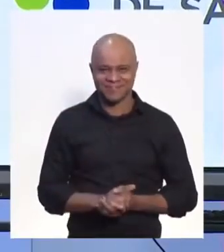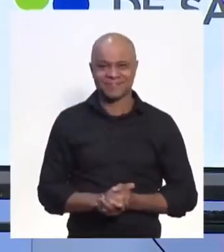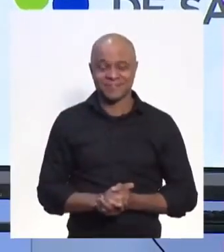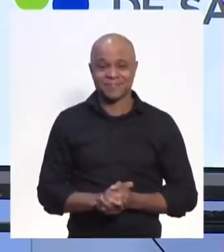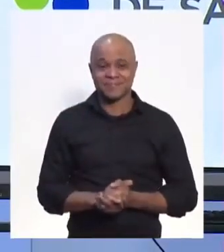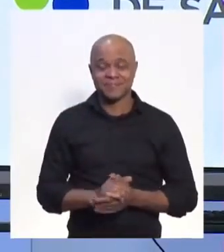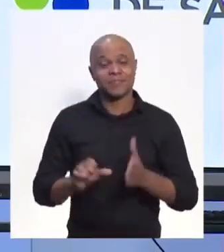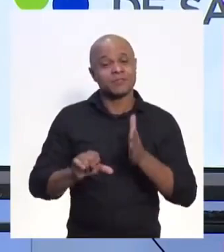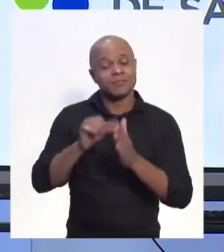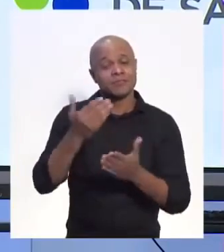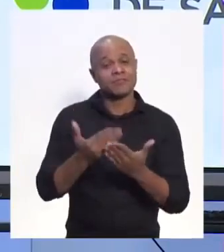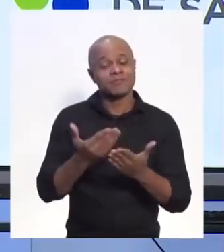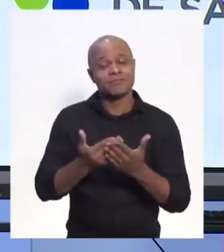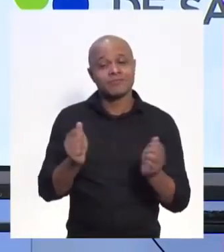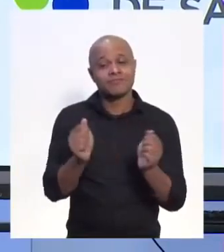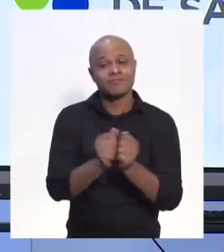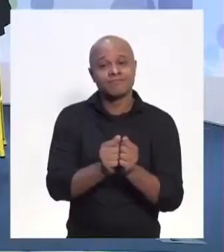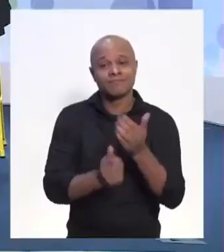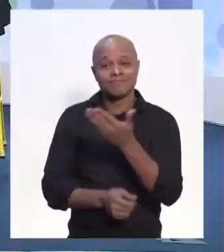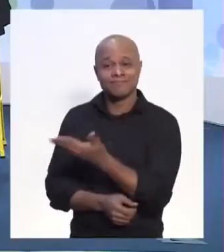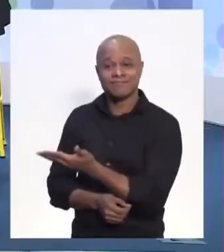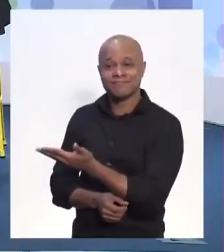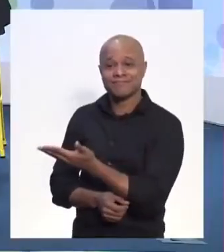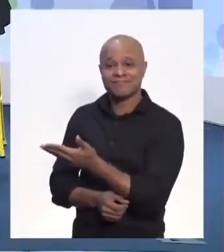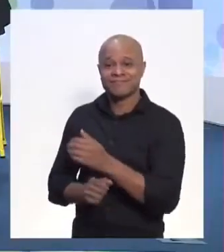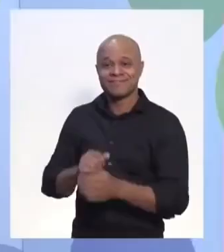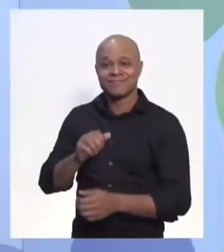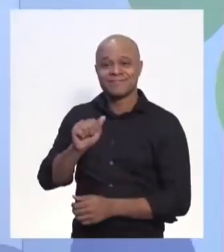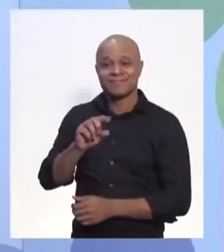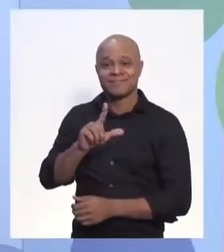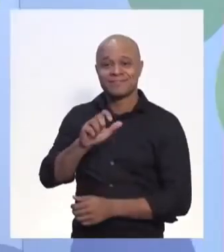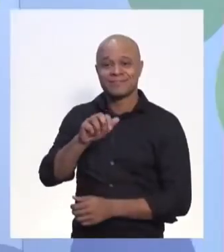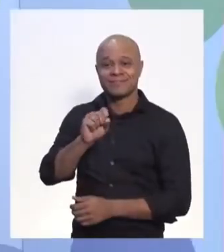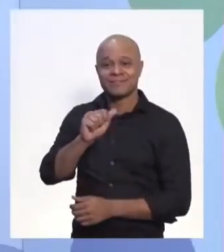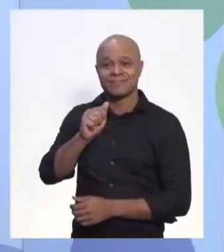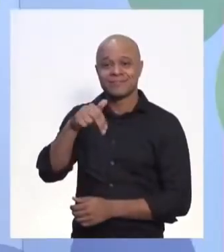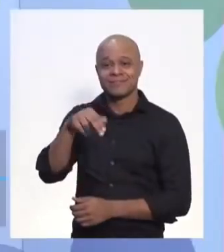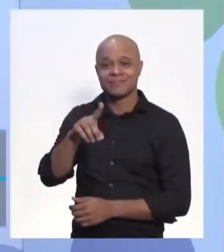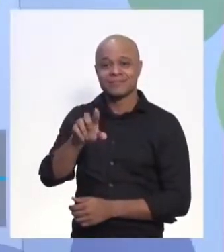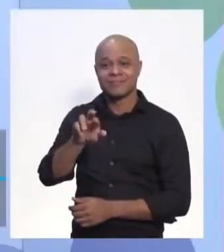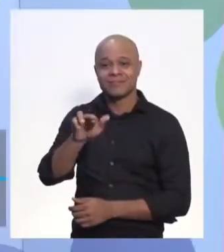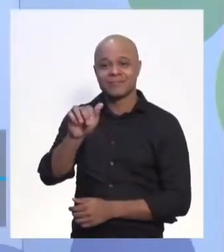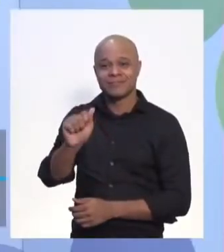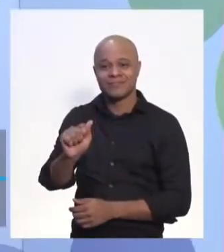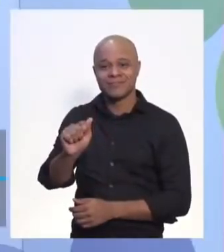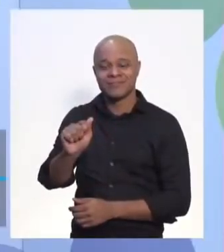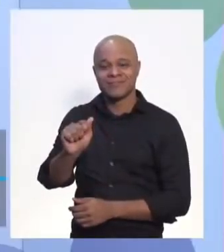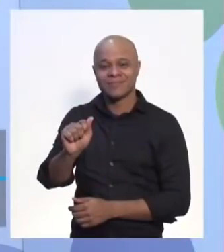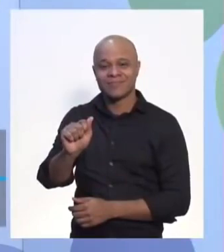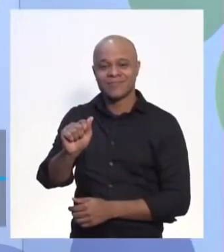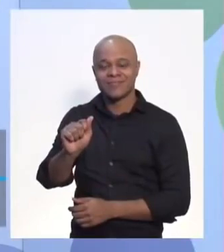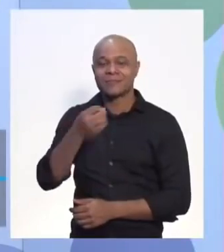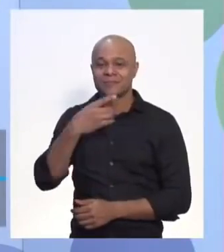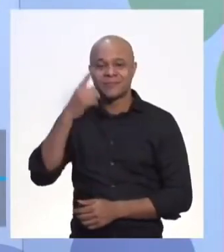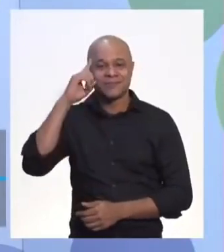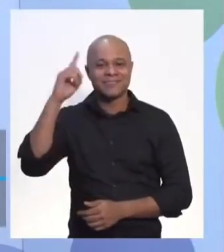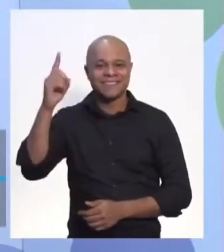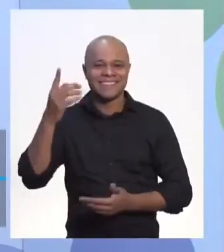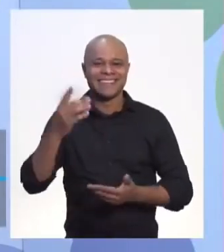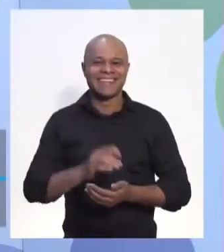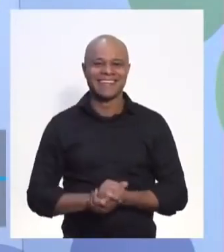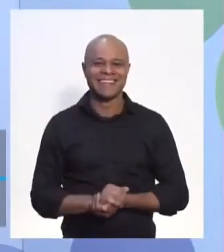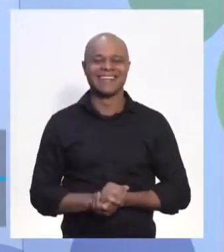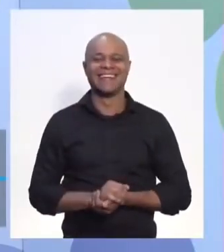sequência de aulas. E comigo aqui hoje a professora Alessandra. Bom dia, Alessandra. Bom dia, Osmar. Bom dia, alunos. Os alunos já estão aqui. Oi, bom